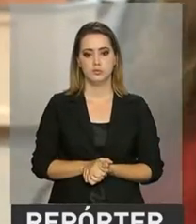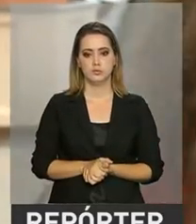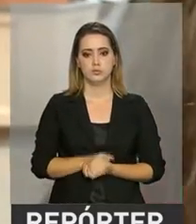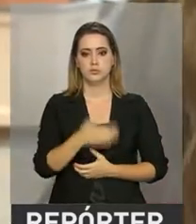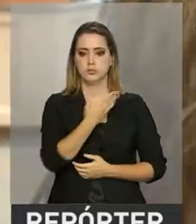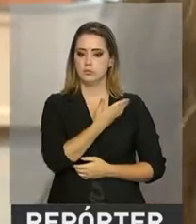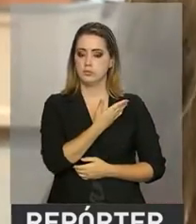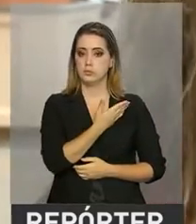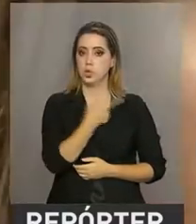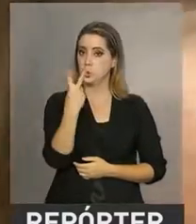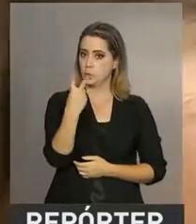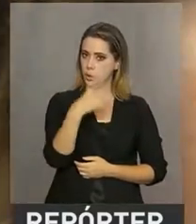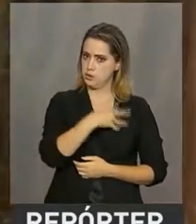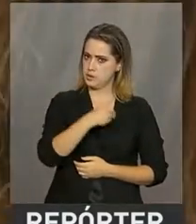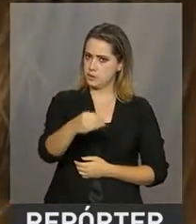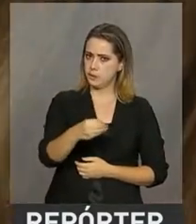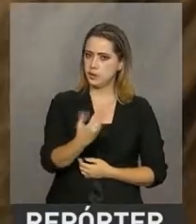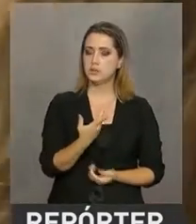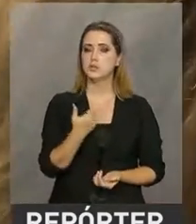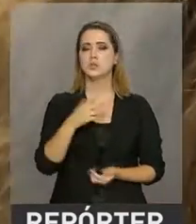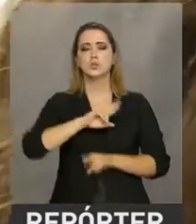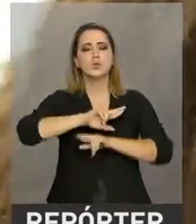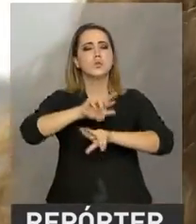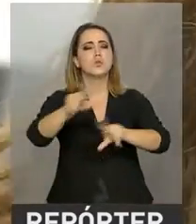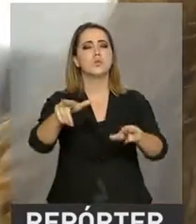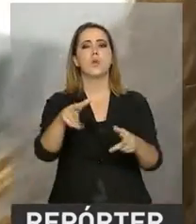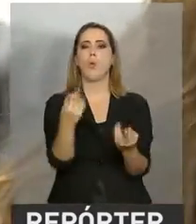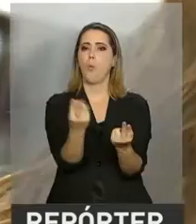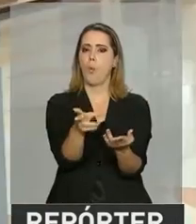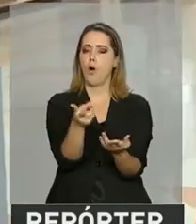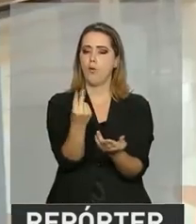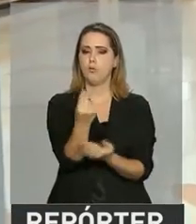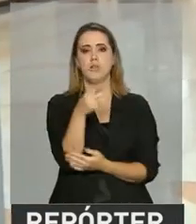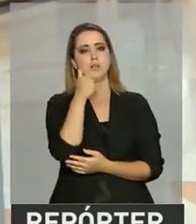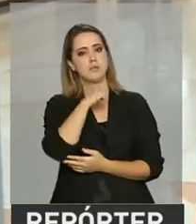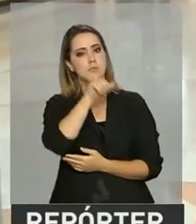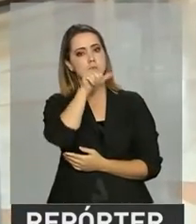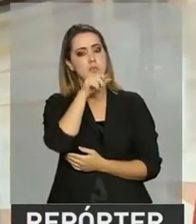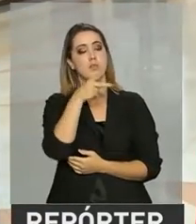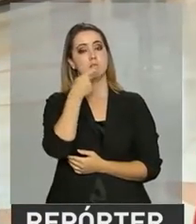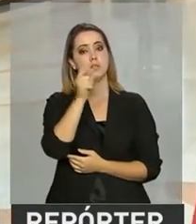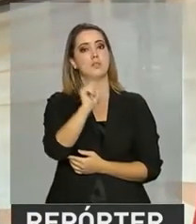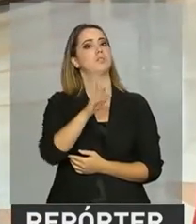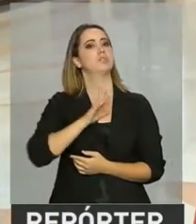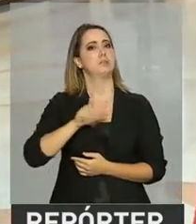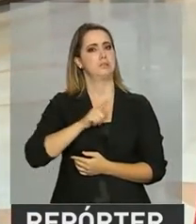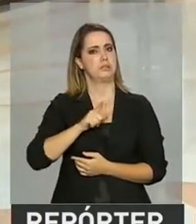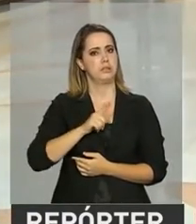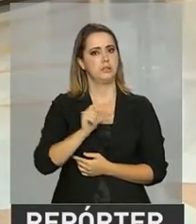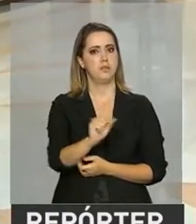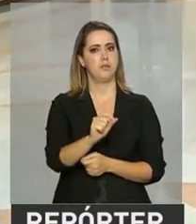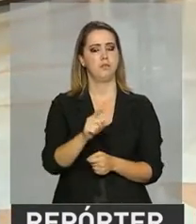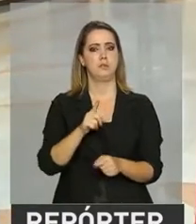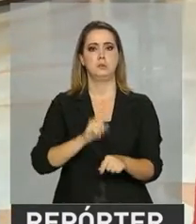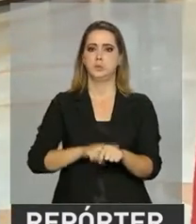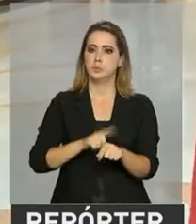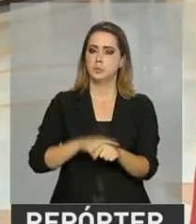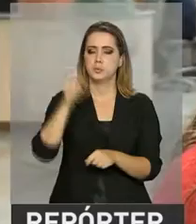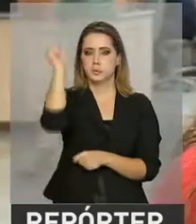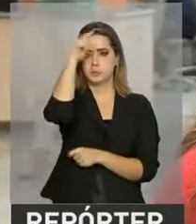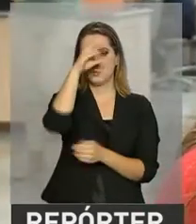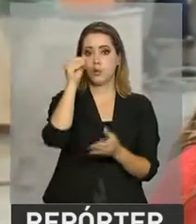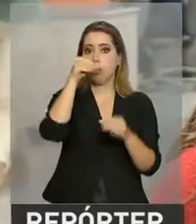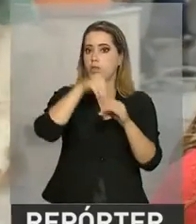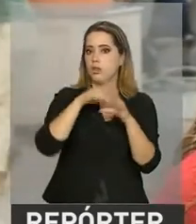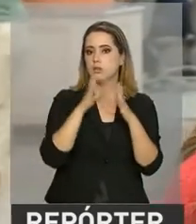Michele tem 2 filhos e, como muitas mães com crianças pequenas, ela conta que passou por momentos difíceis dentro da própria casa.